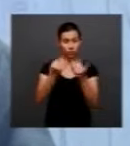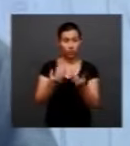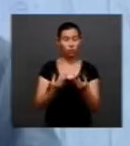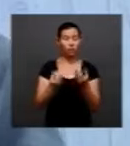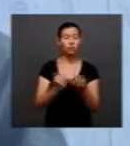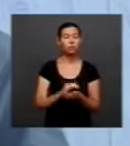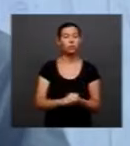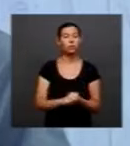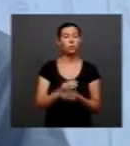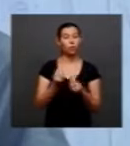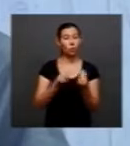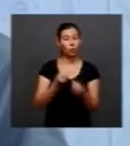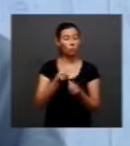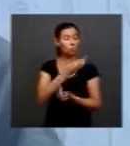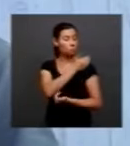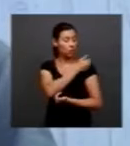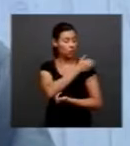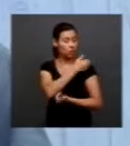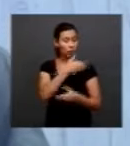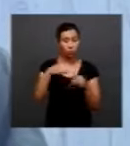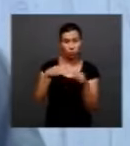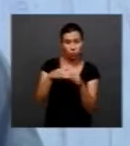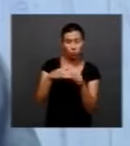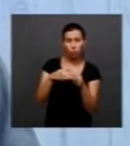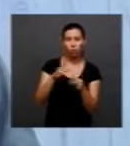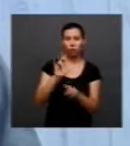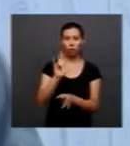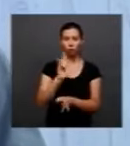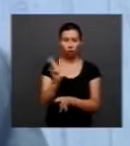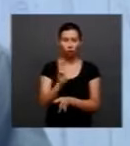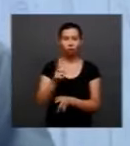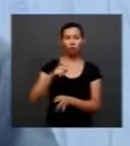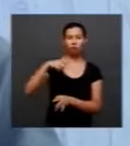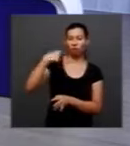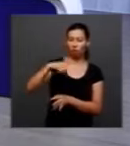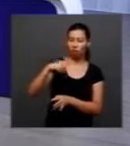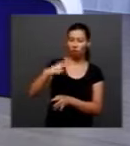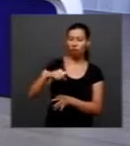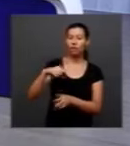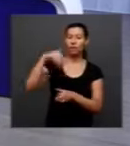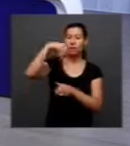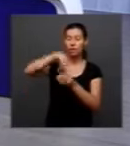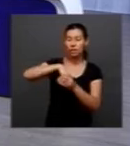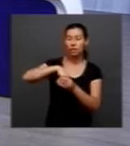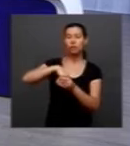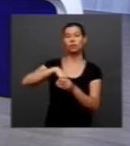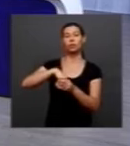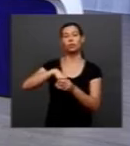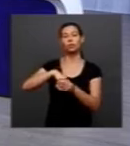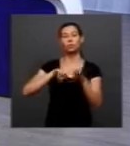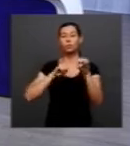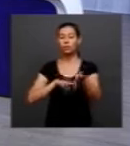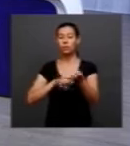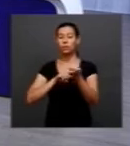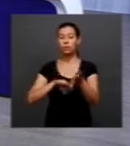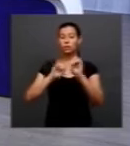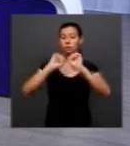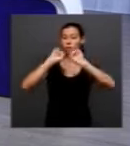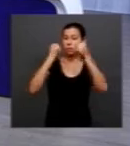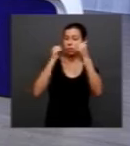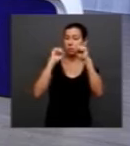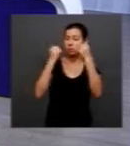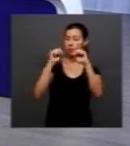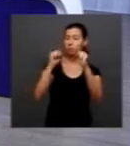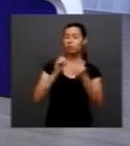entre escolares durante as aulas de Educação Física. Especificamente sobre Educação Física? Sobre Educação Física, né? A